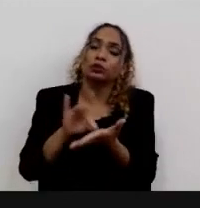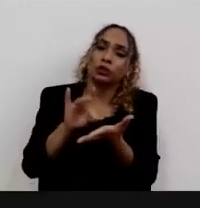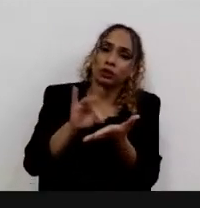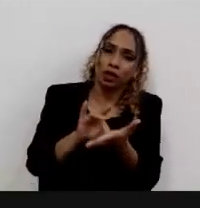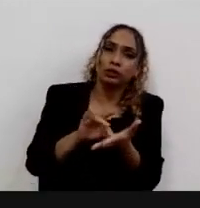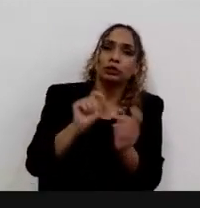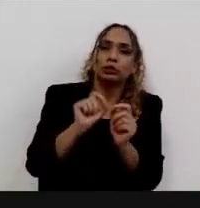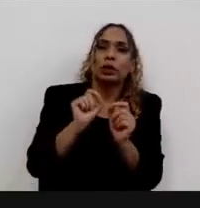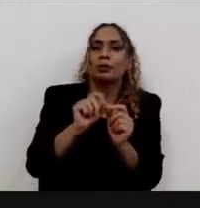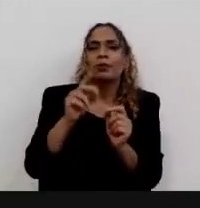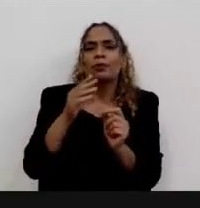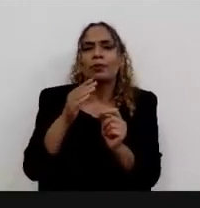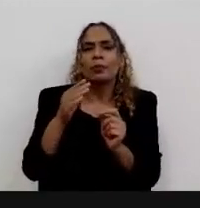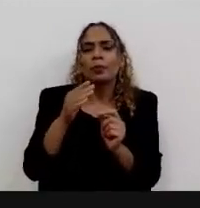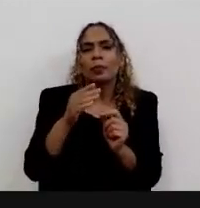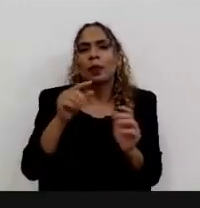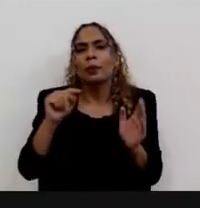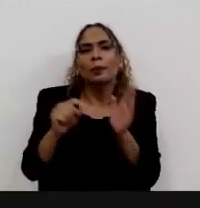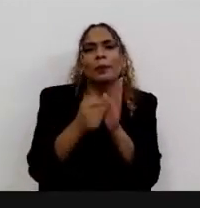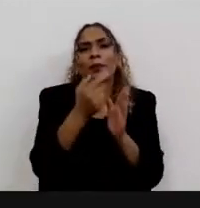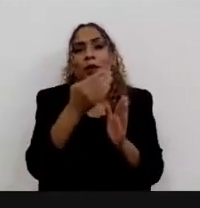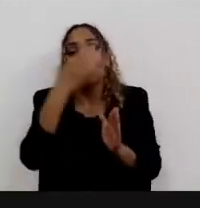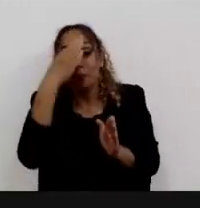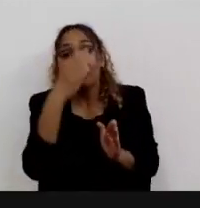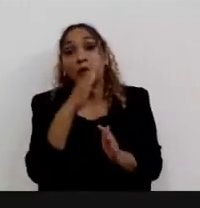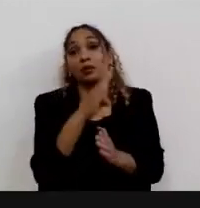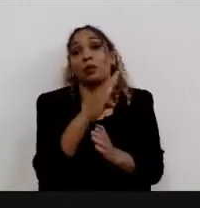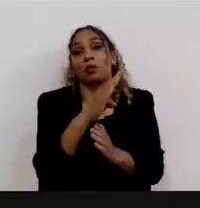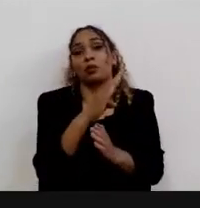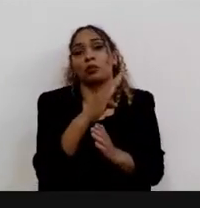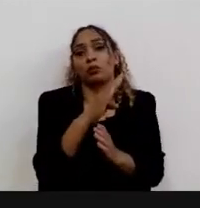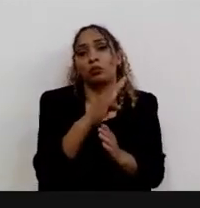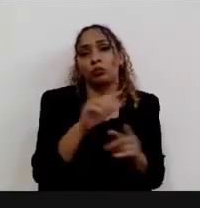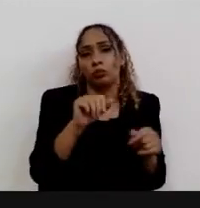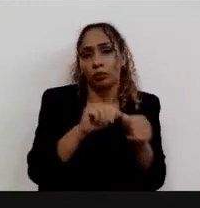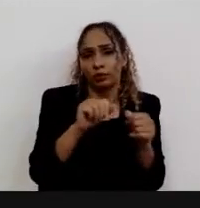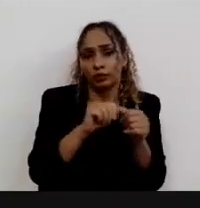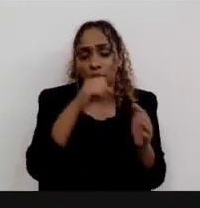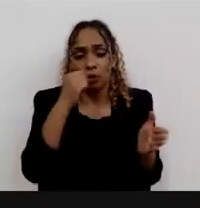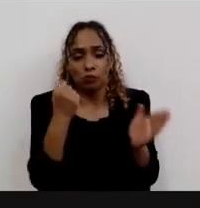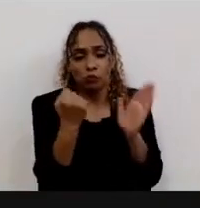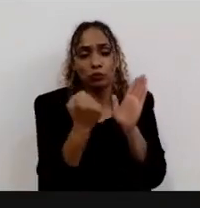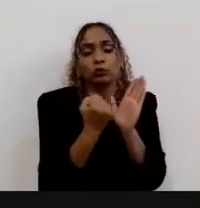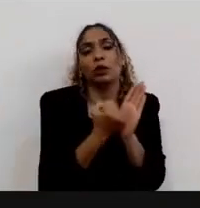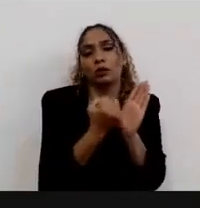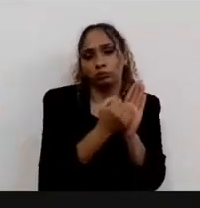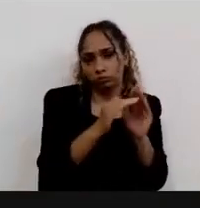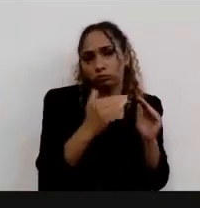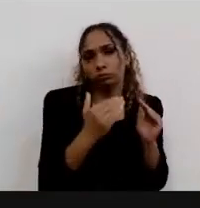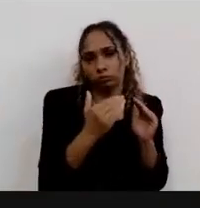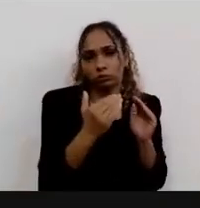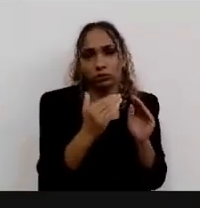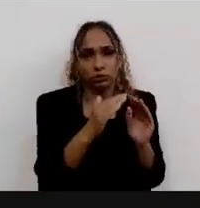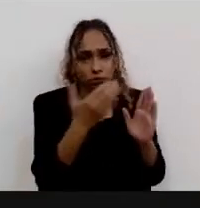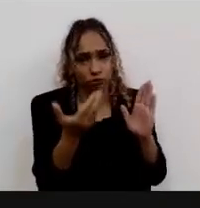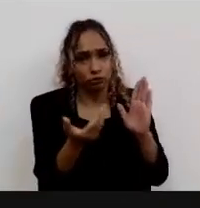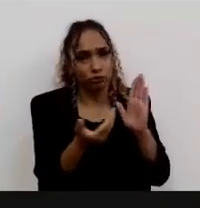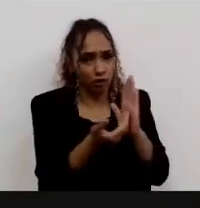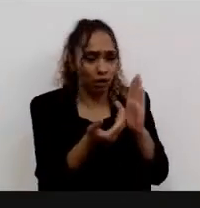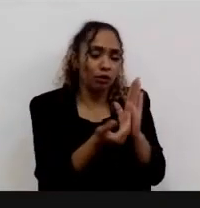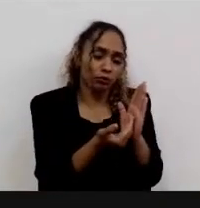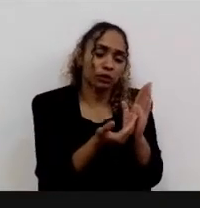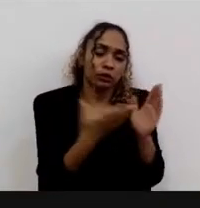é o que é primeiro, né, que é priorizado para se fazer o registro oficial na casa. Né? Então, quanto mais a